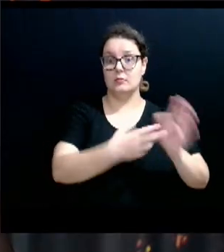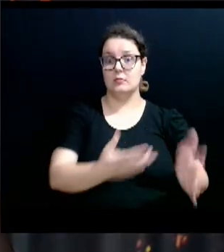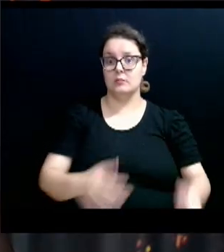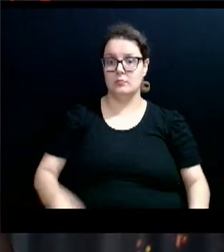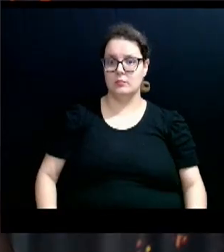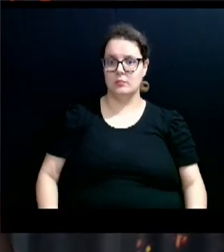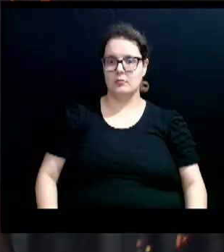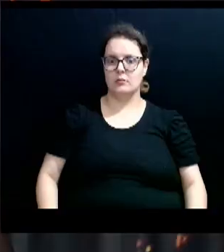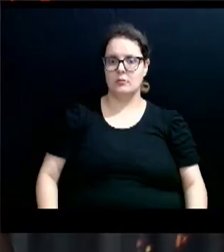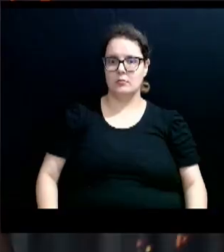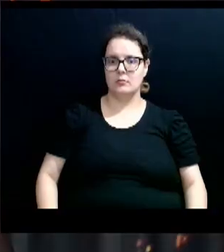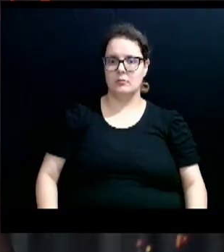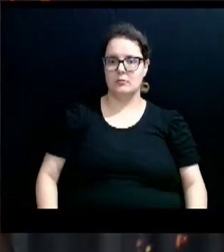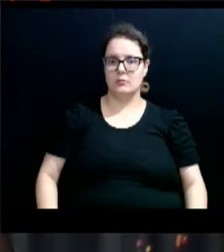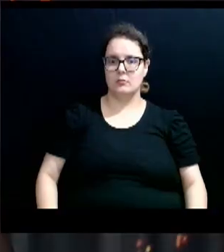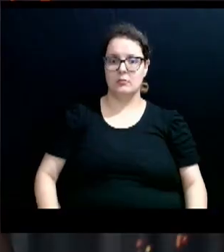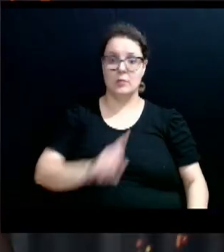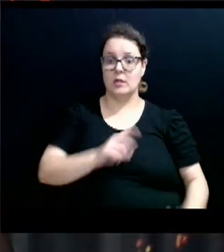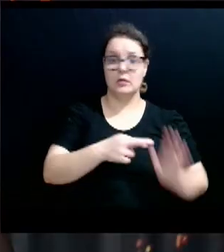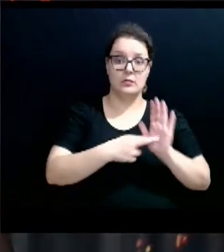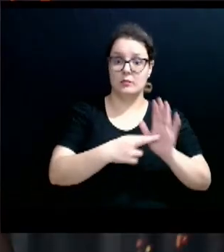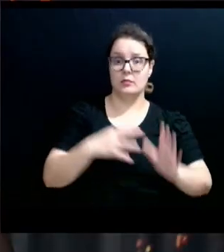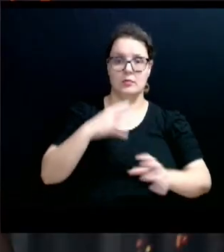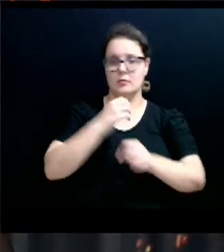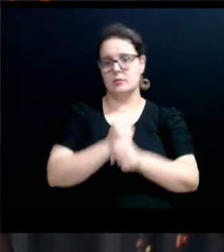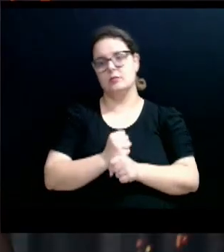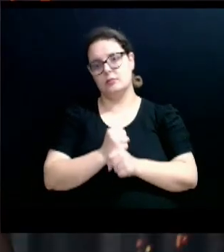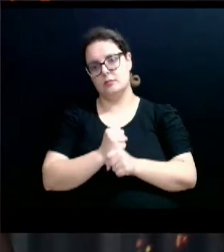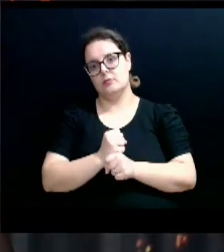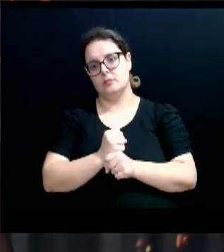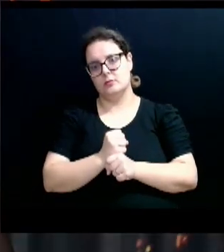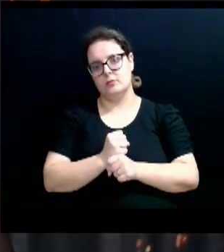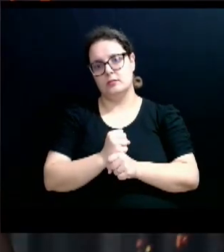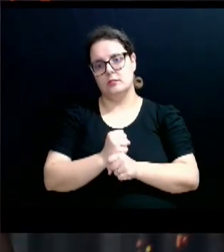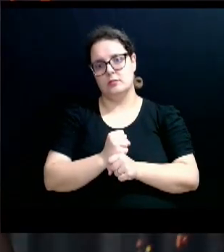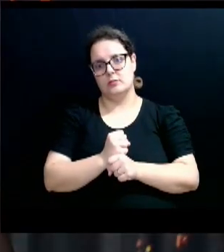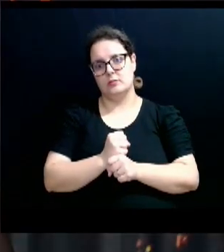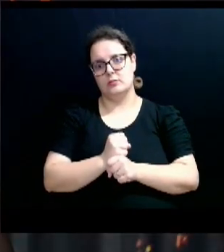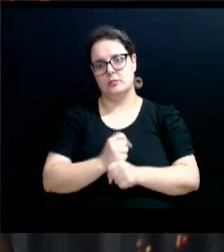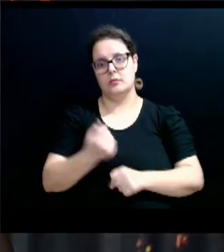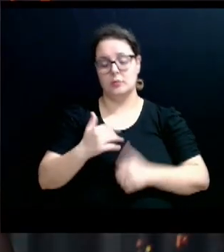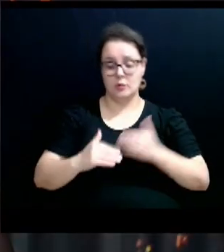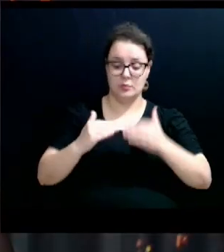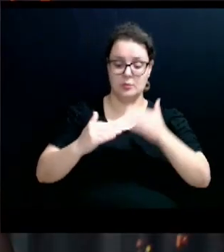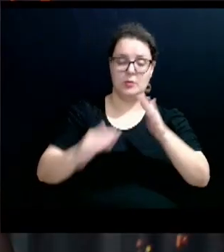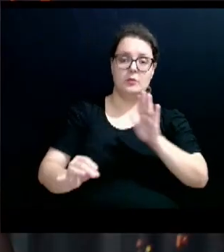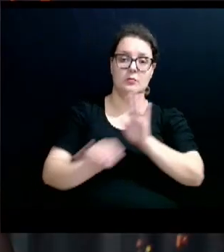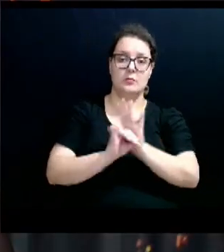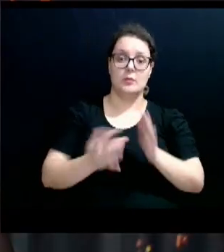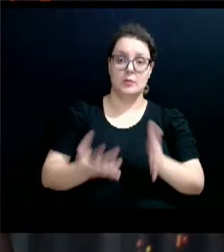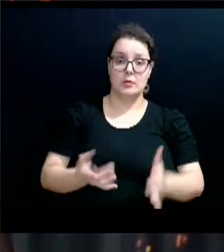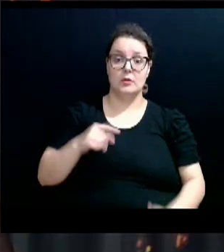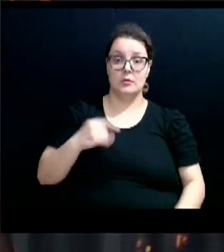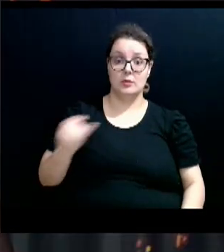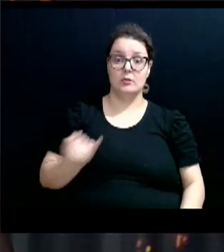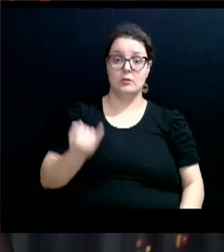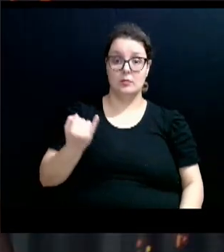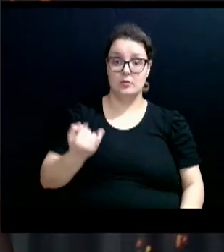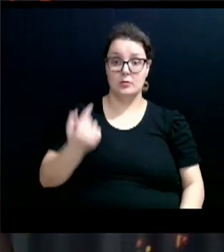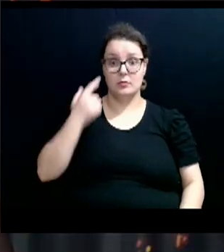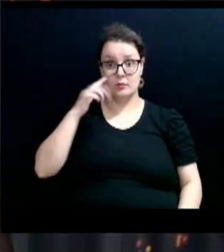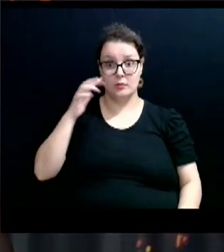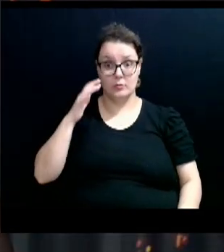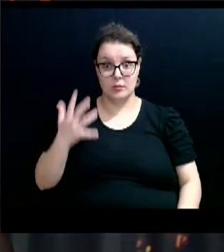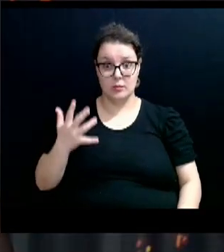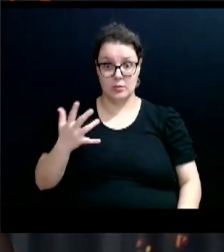não representa a totalidade do que eu tenho construído como identidade. Então é importante. E pensando ainda num lugar de autoestima